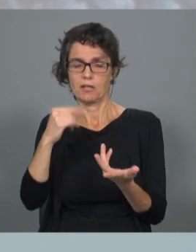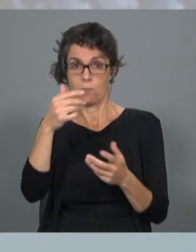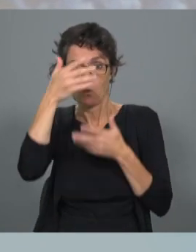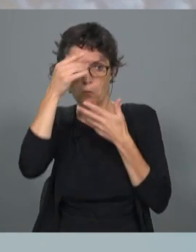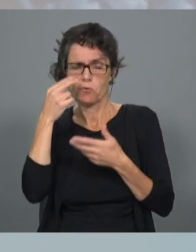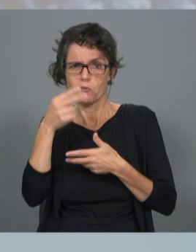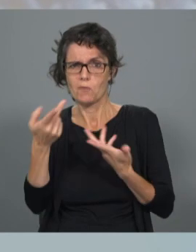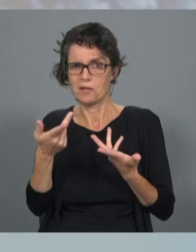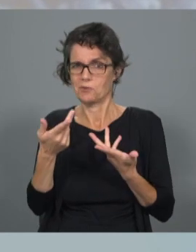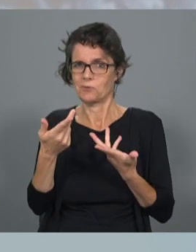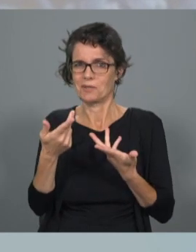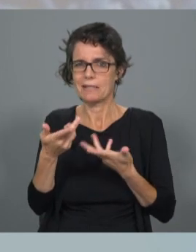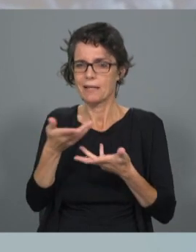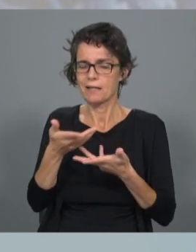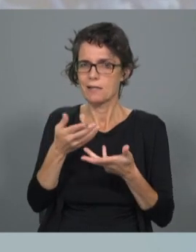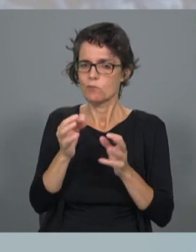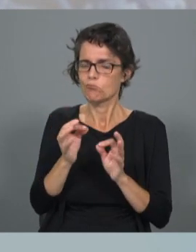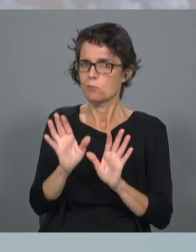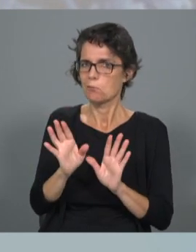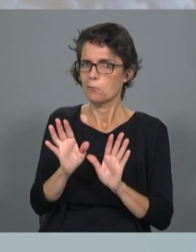nesta província de Cabo Delgado. Aliás,